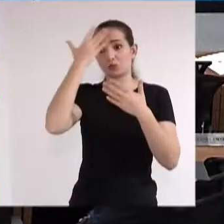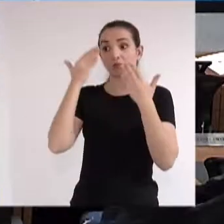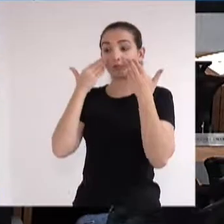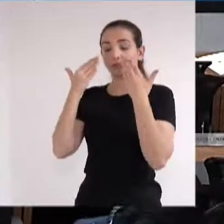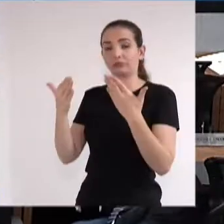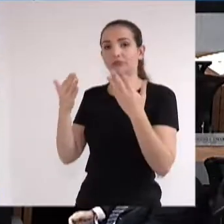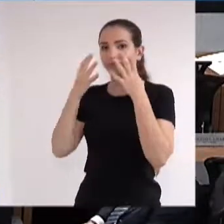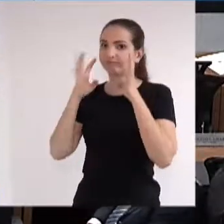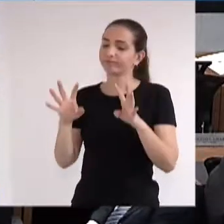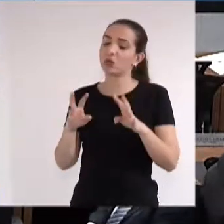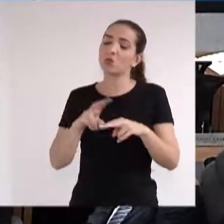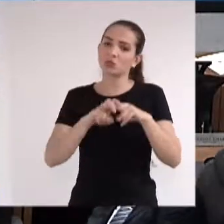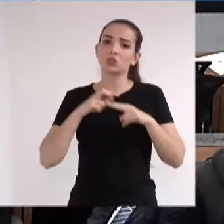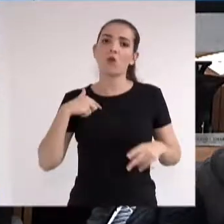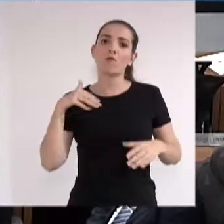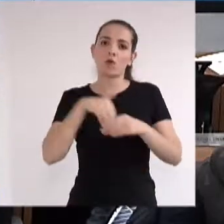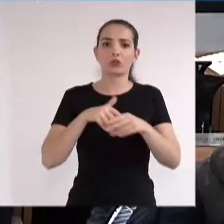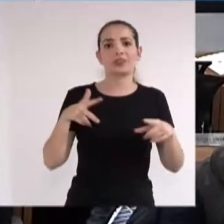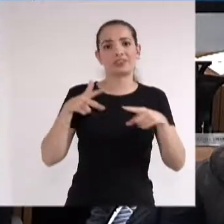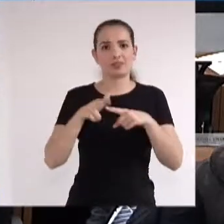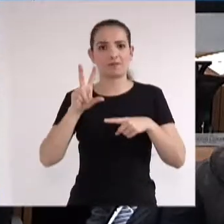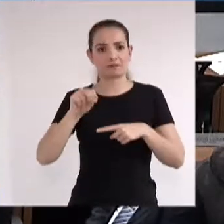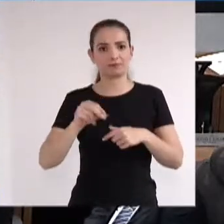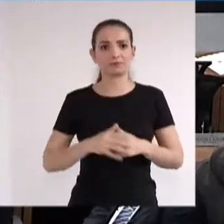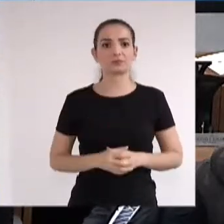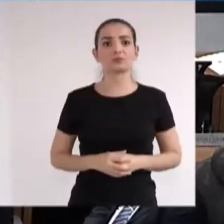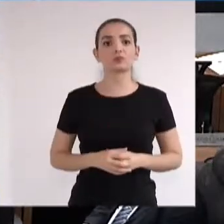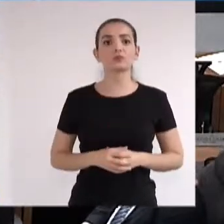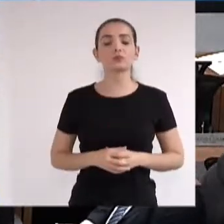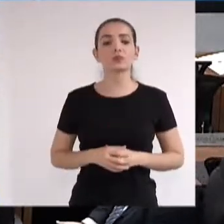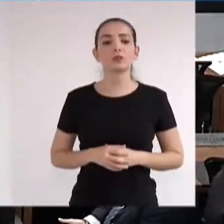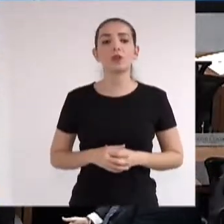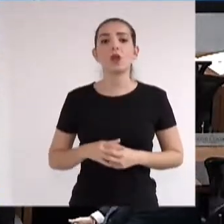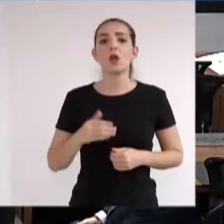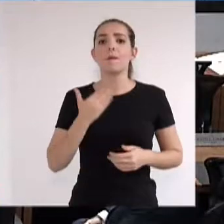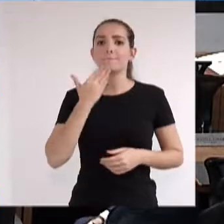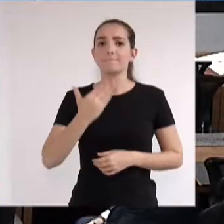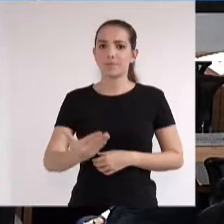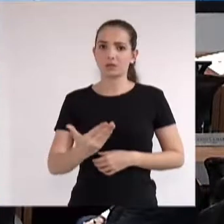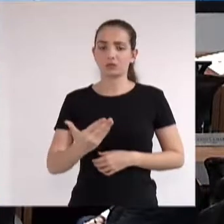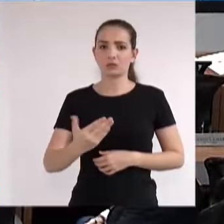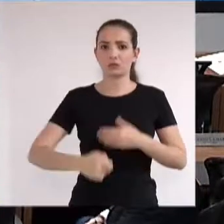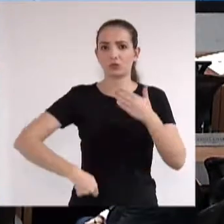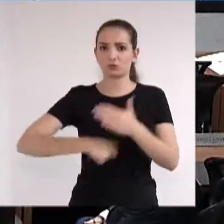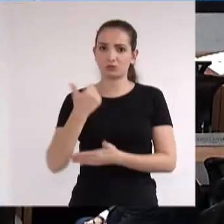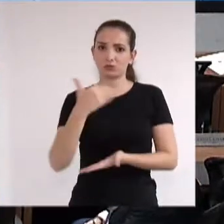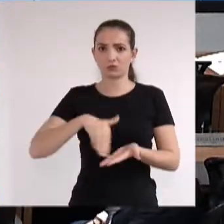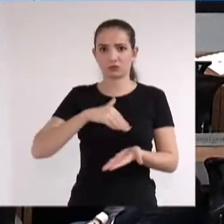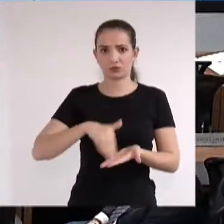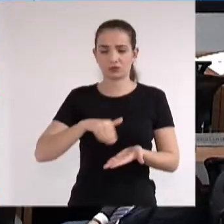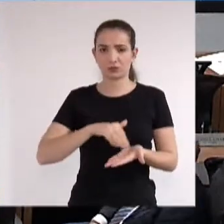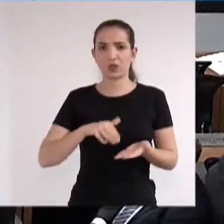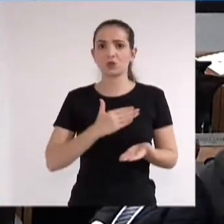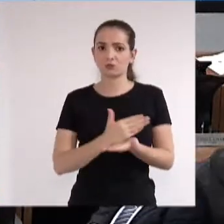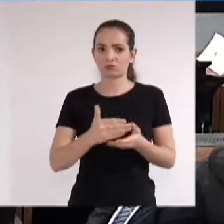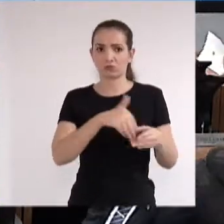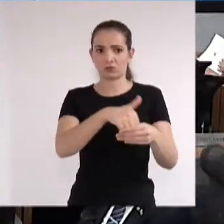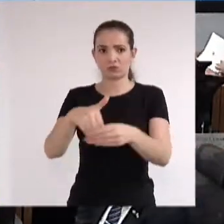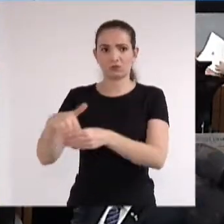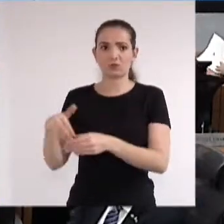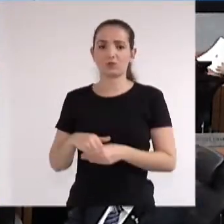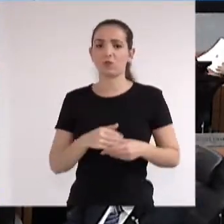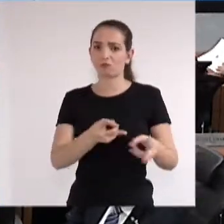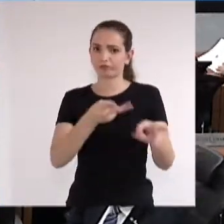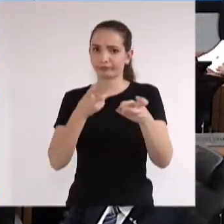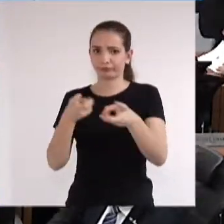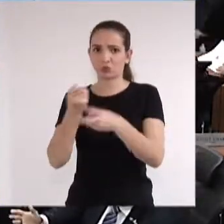votação, solicito ao deputado primeiro secretário que faça a chamada nominal colhendo os votos dos deputados presentes à sessão e